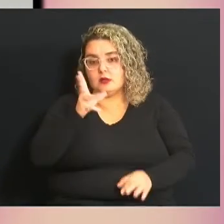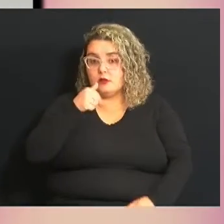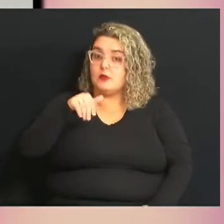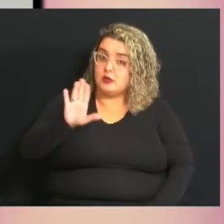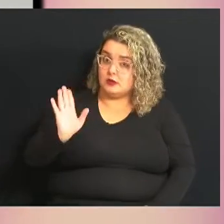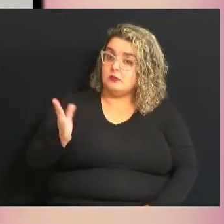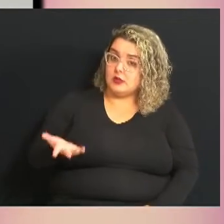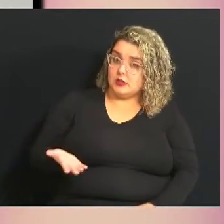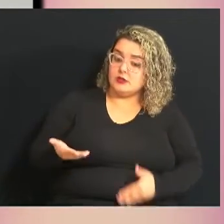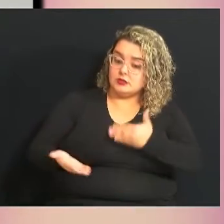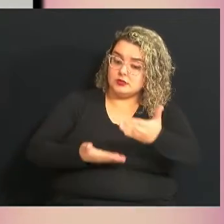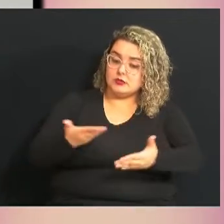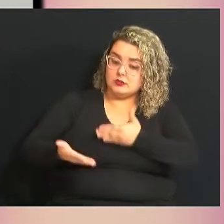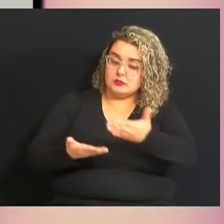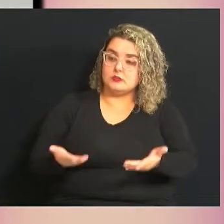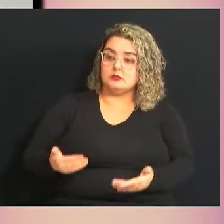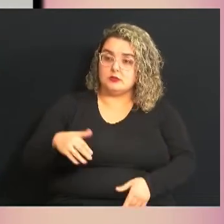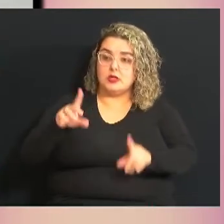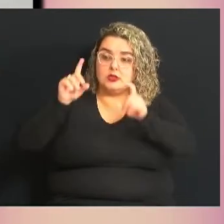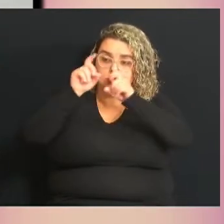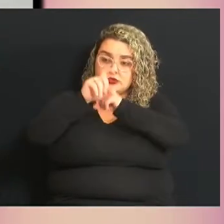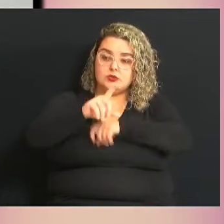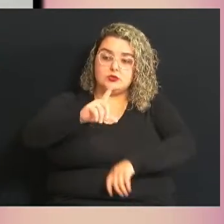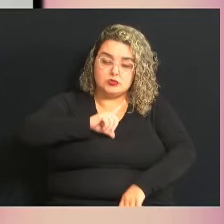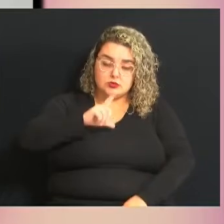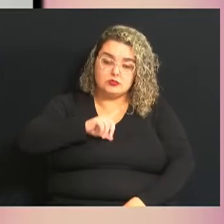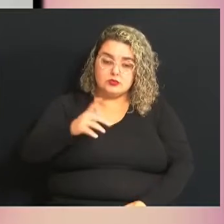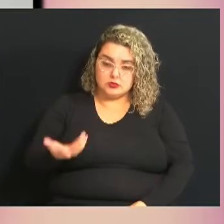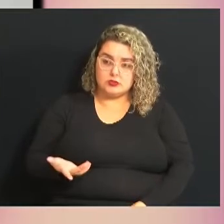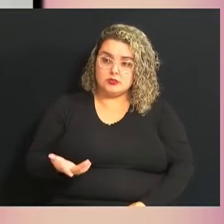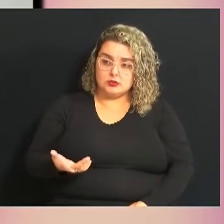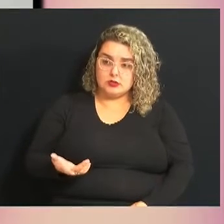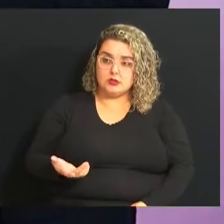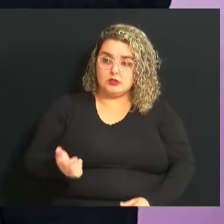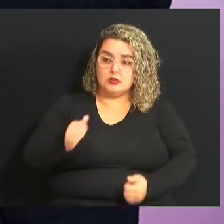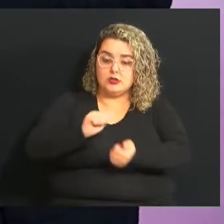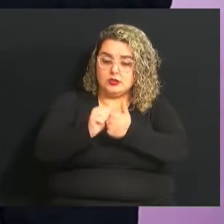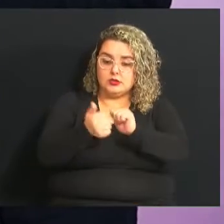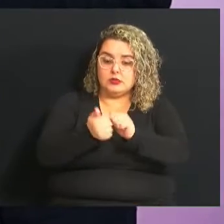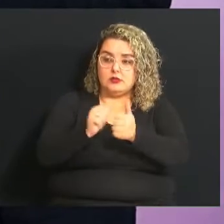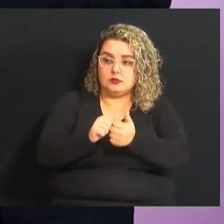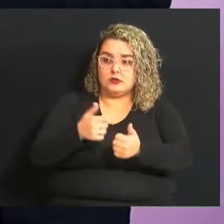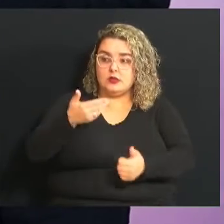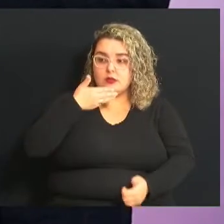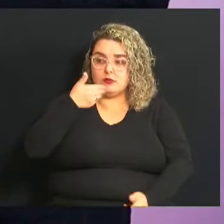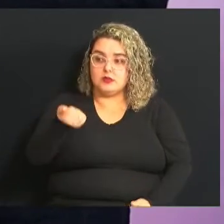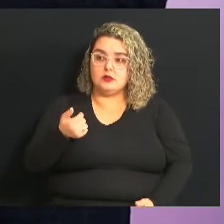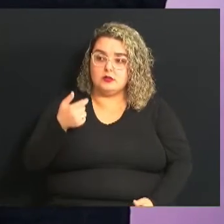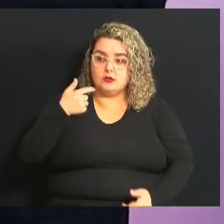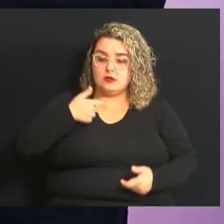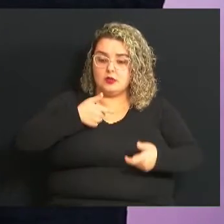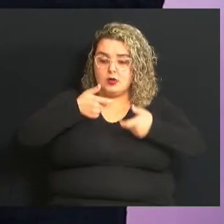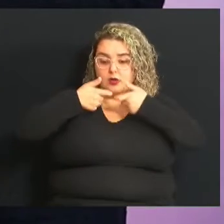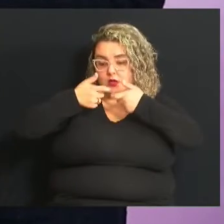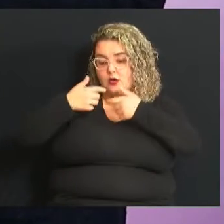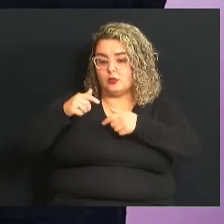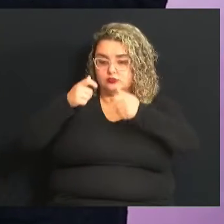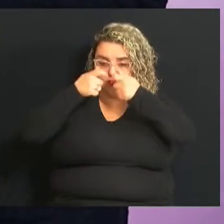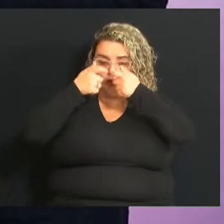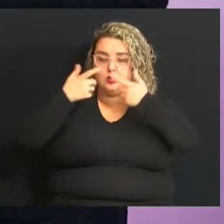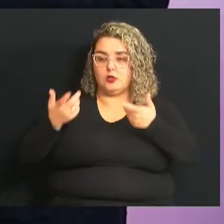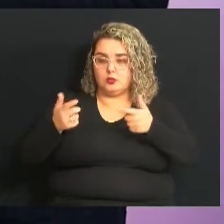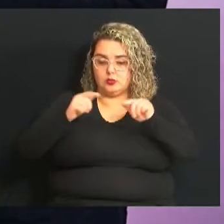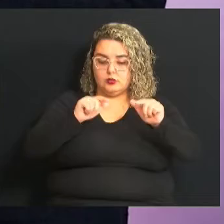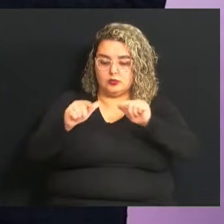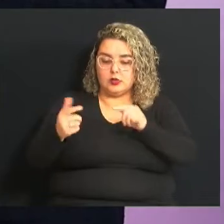dificuldade você tem de regenerar a região. E tem feito bastante sucesso, né?